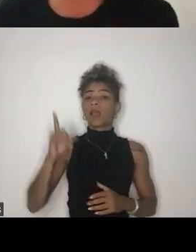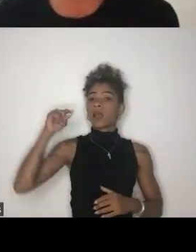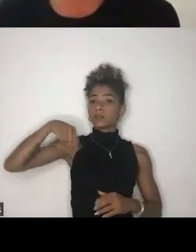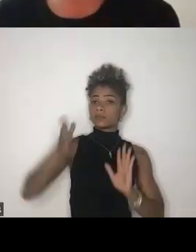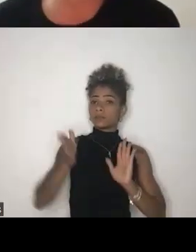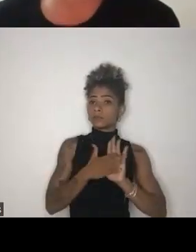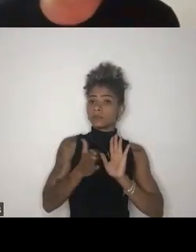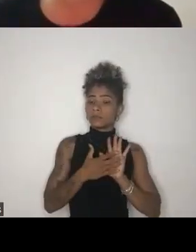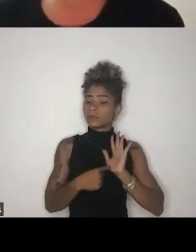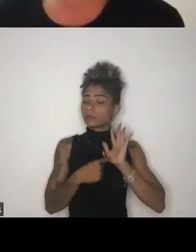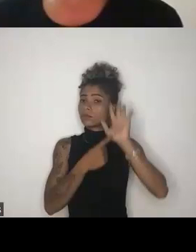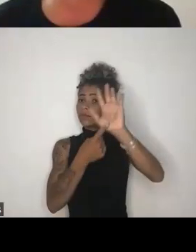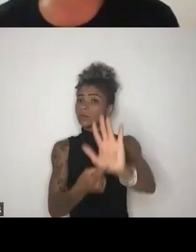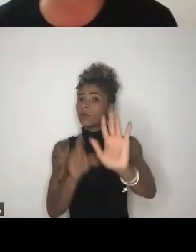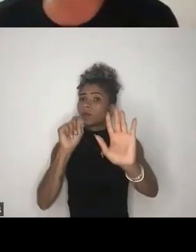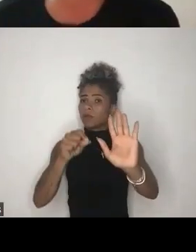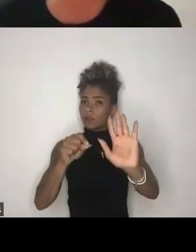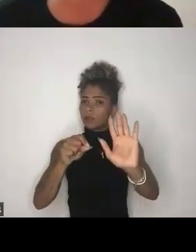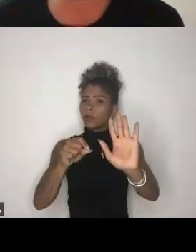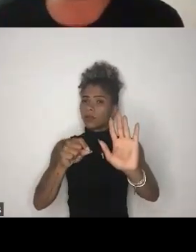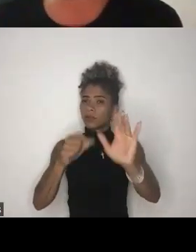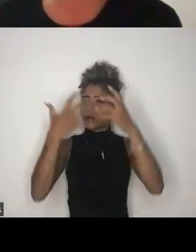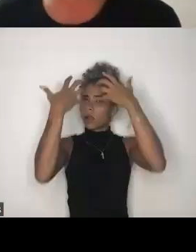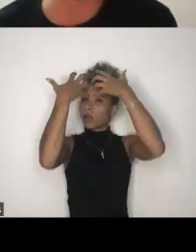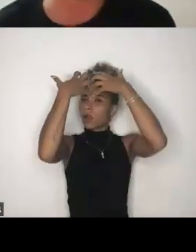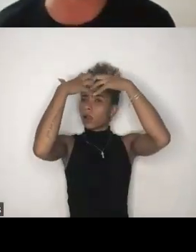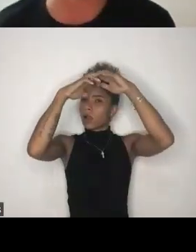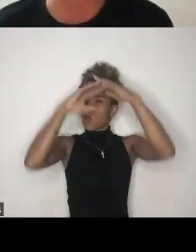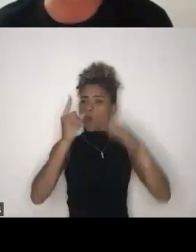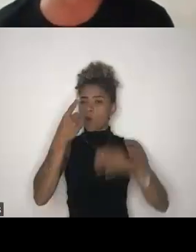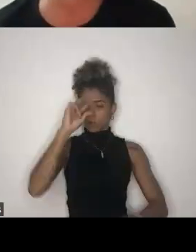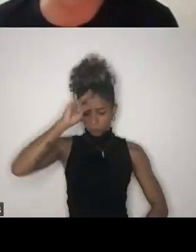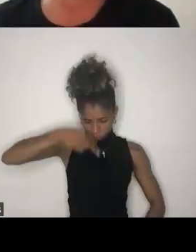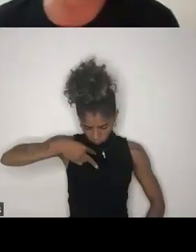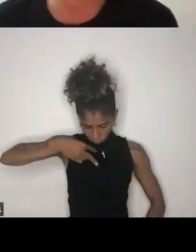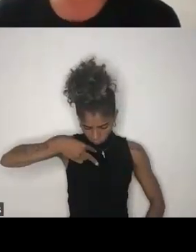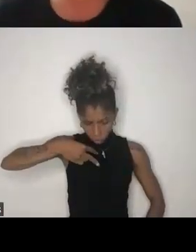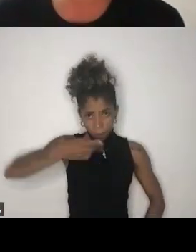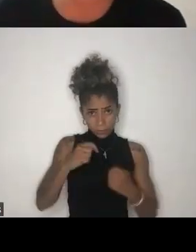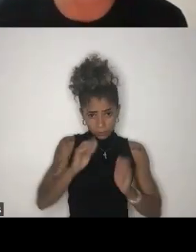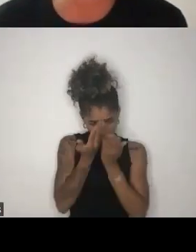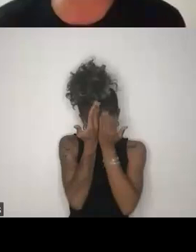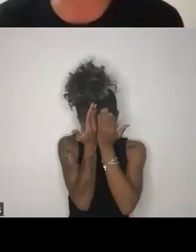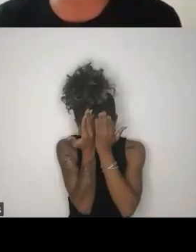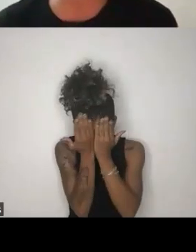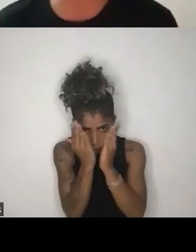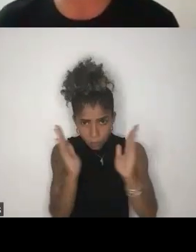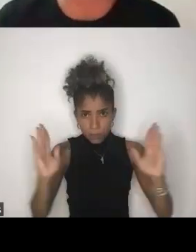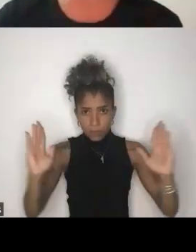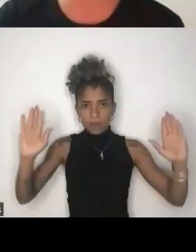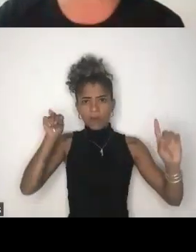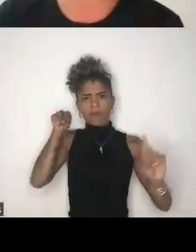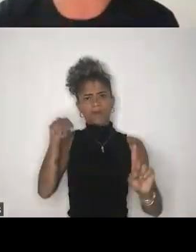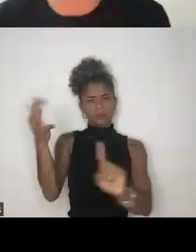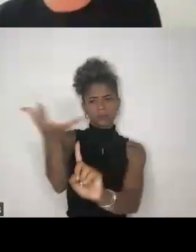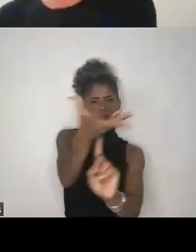propõe um rompimento do eu narcísico né a pessoa ela tem que se abrir para contemplar uma obra de arte ela tem